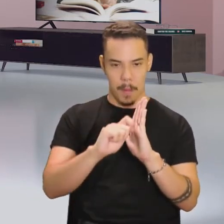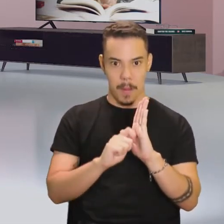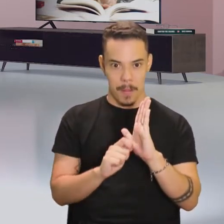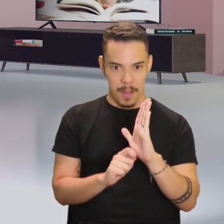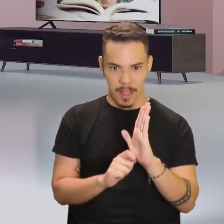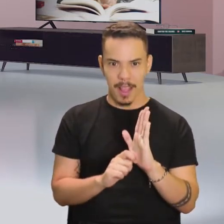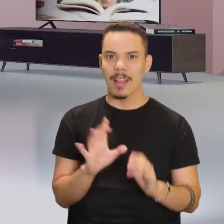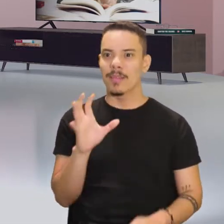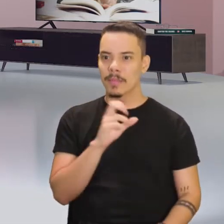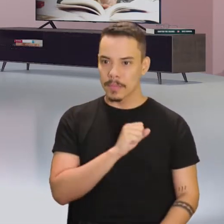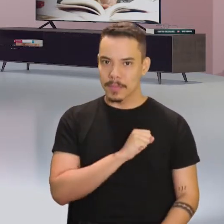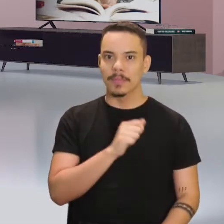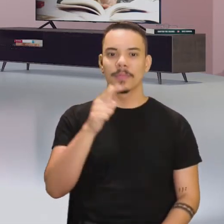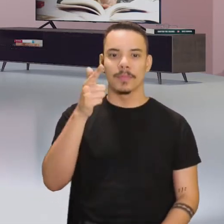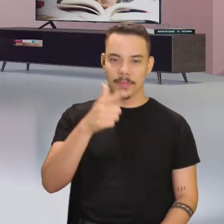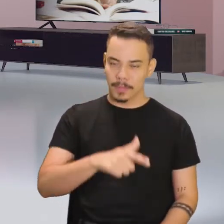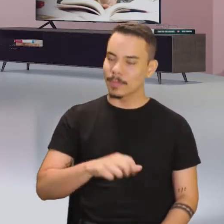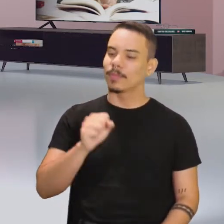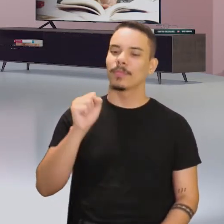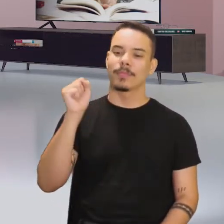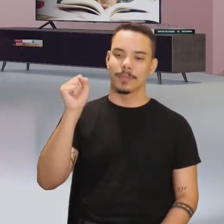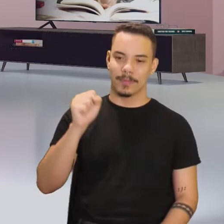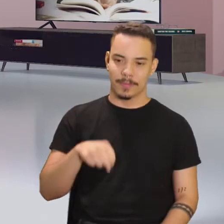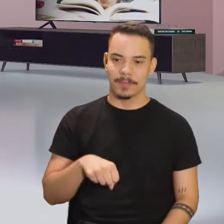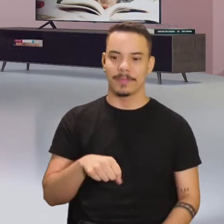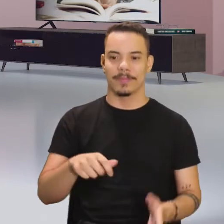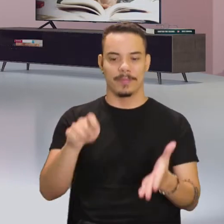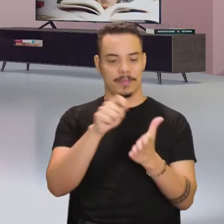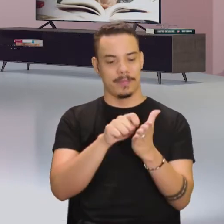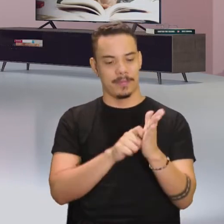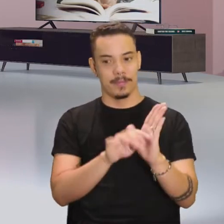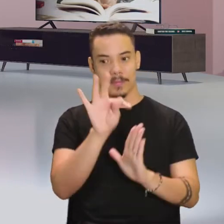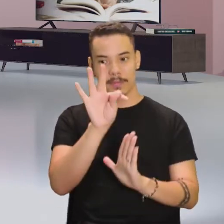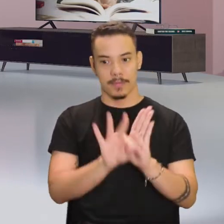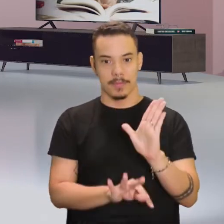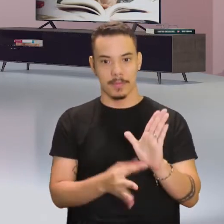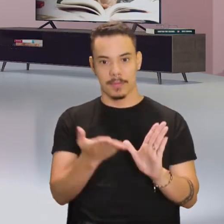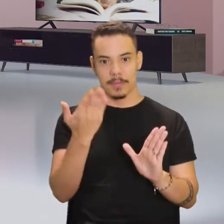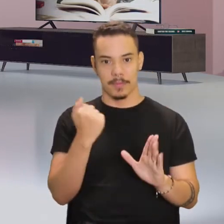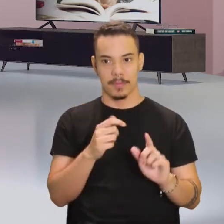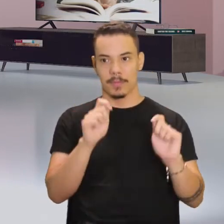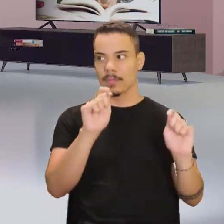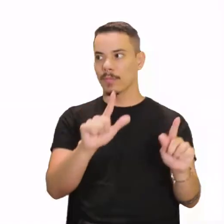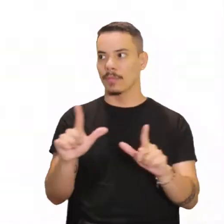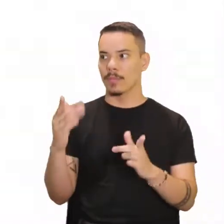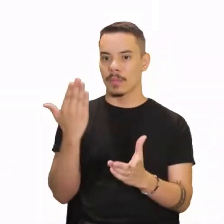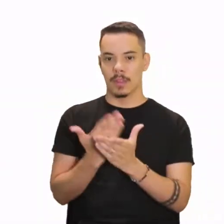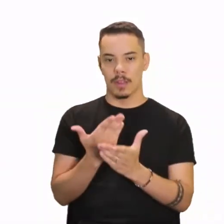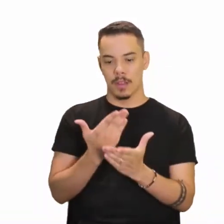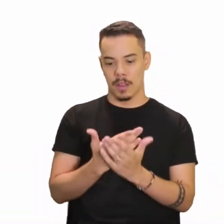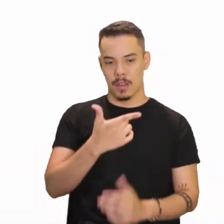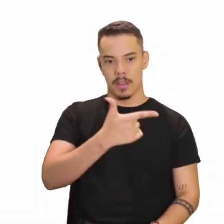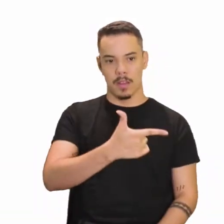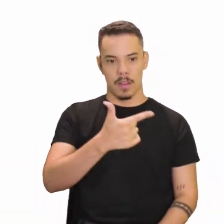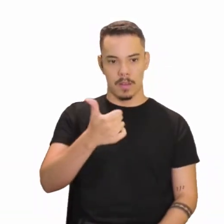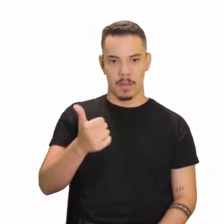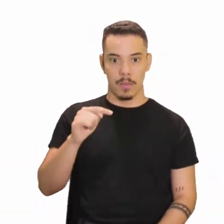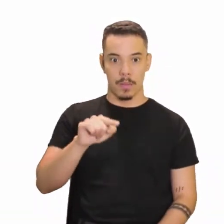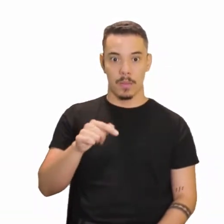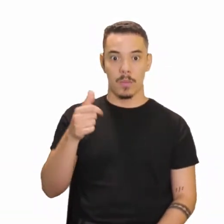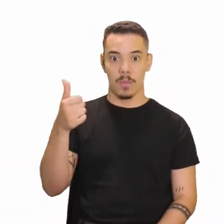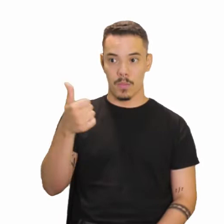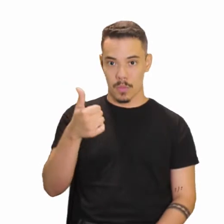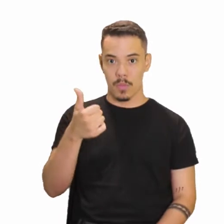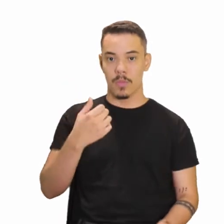amada produção de texto Sim amadinho vamos comigo aula 21.1